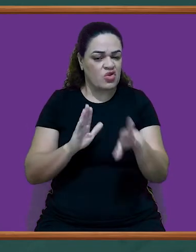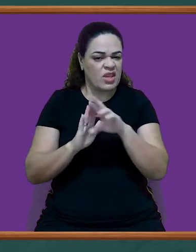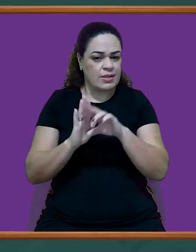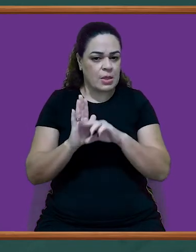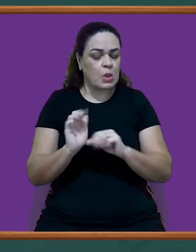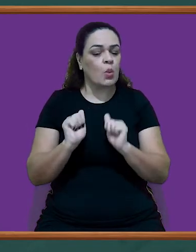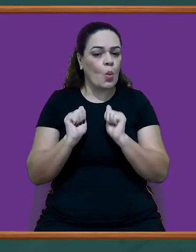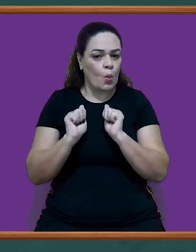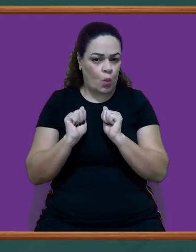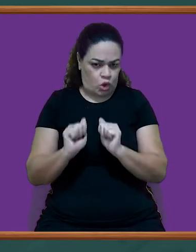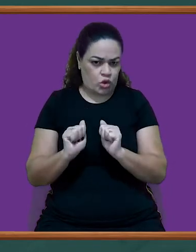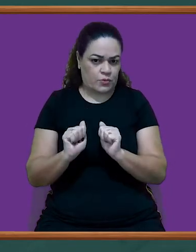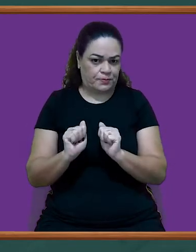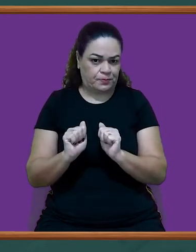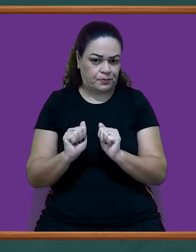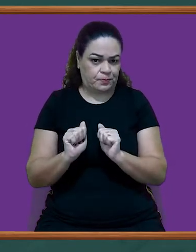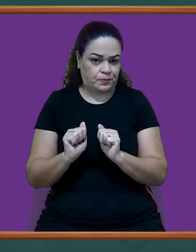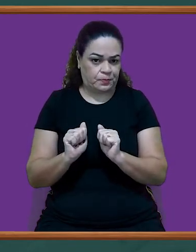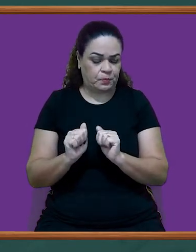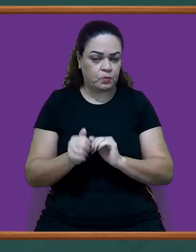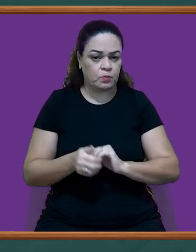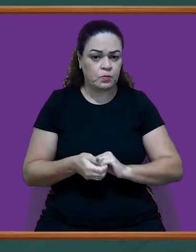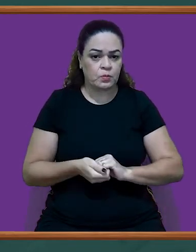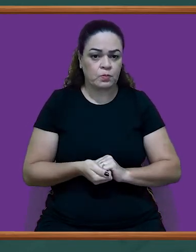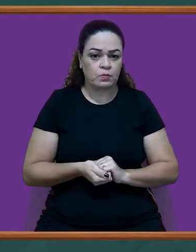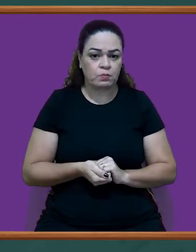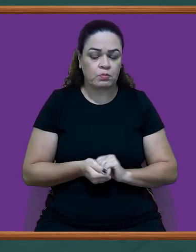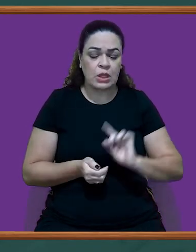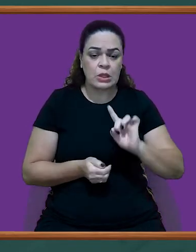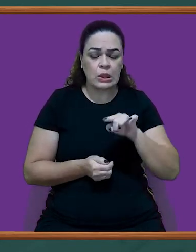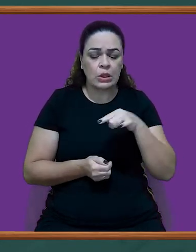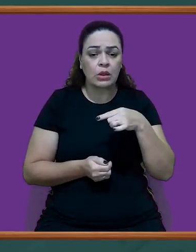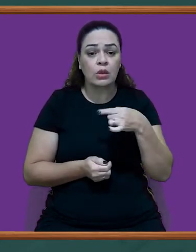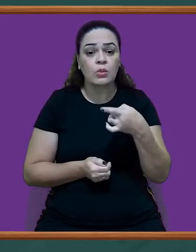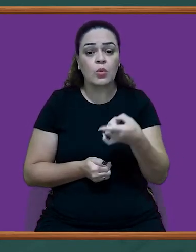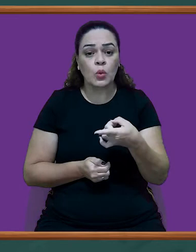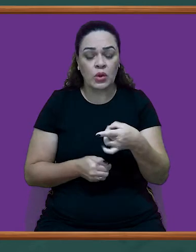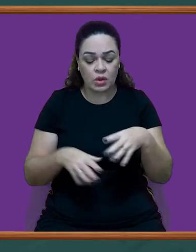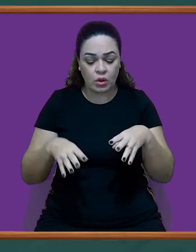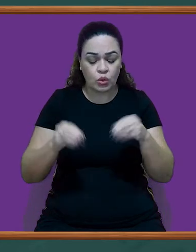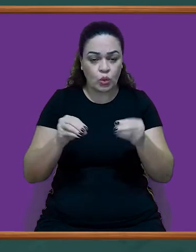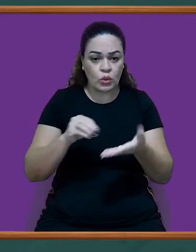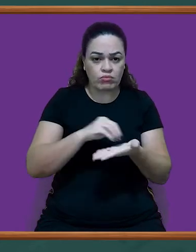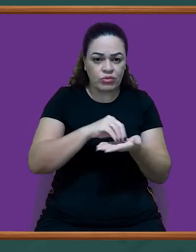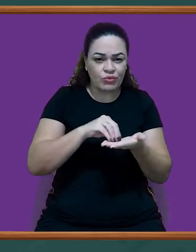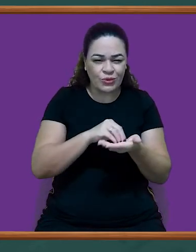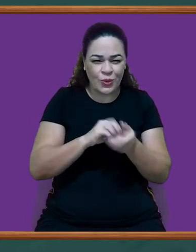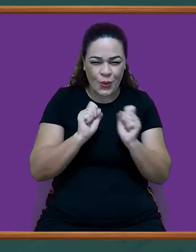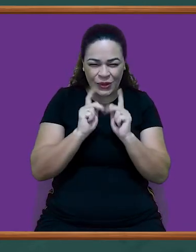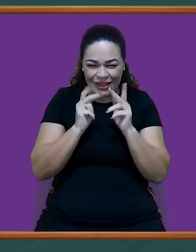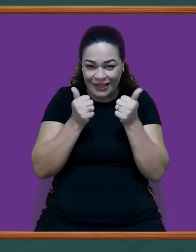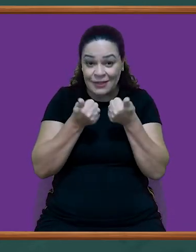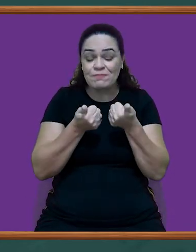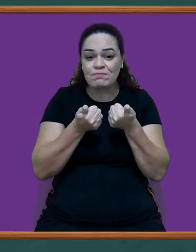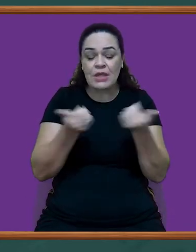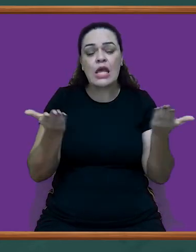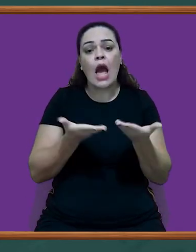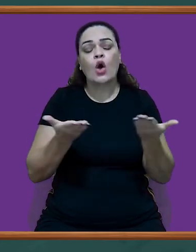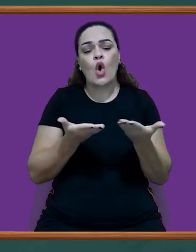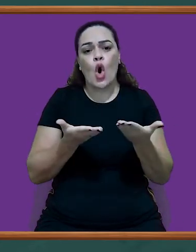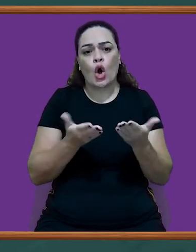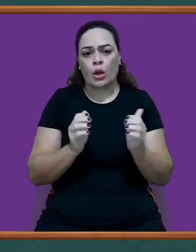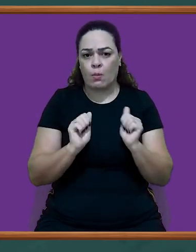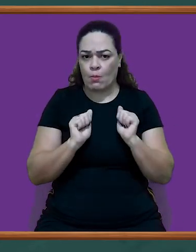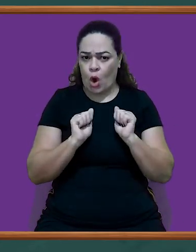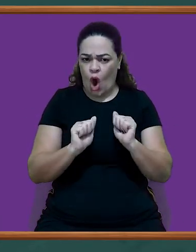em que o rei mexe duas casas em um mesmo ano e aí depois pega tô aqui nessa todo beleza mas e aí